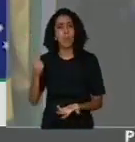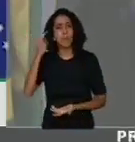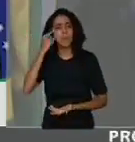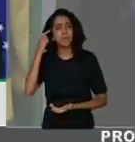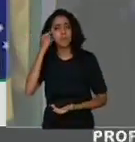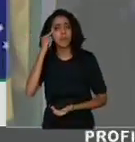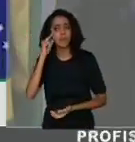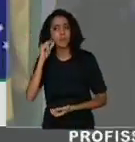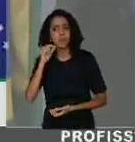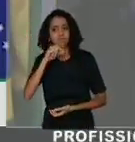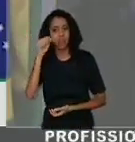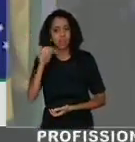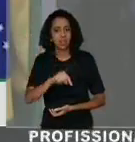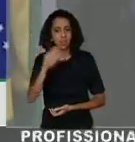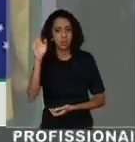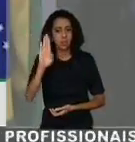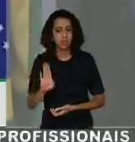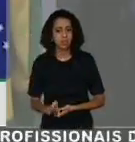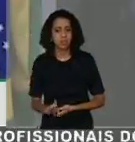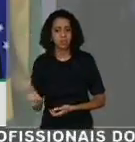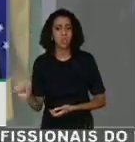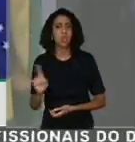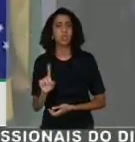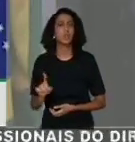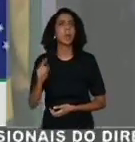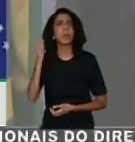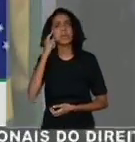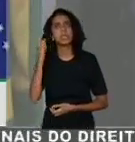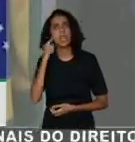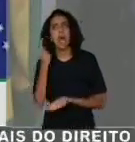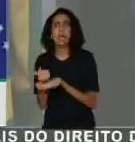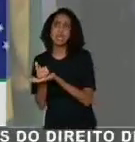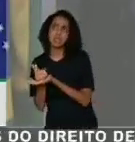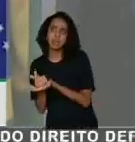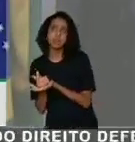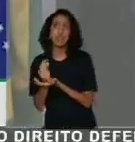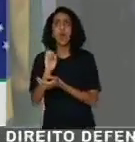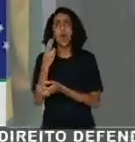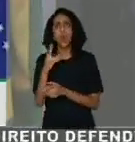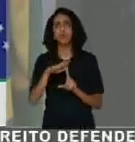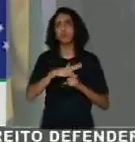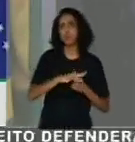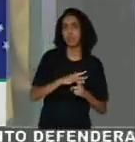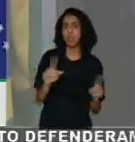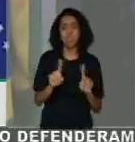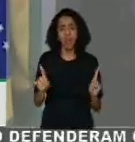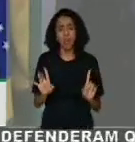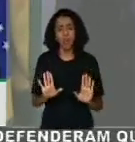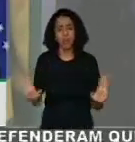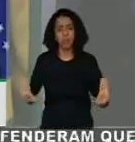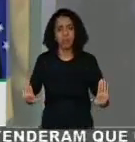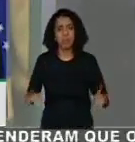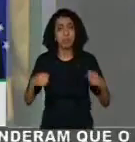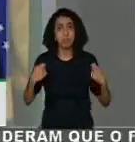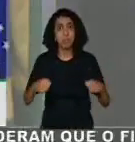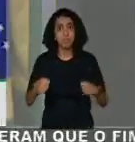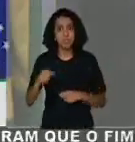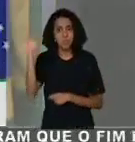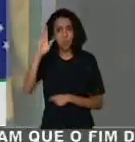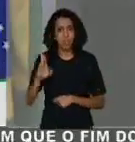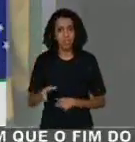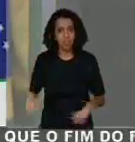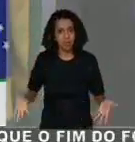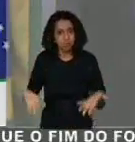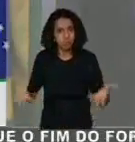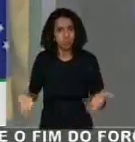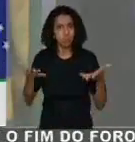brasileiros, não temos que discutir se somos capitalistas ou socialistas, Nós temos que tornar o Estado eficiente.